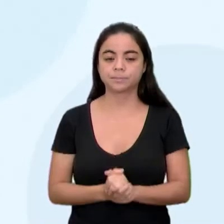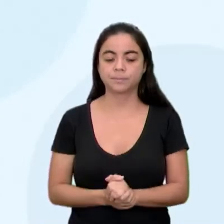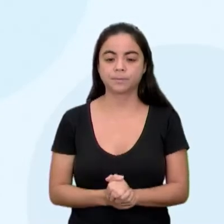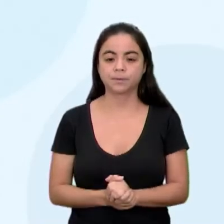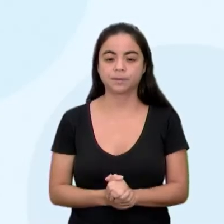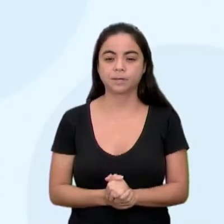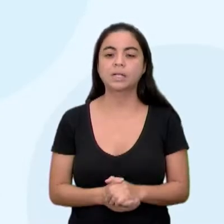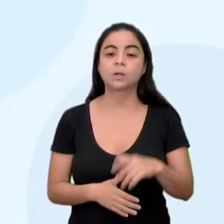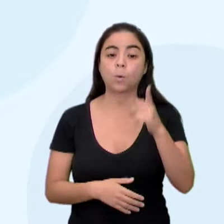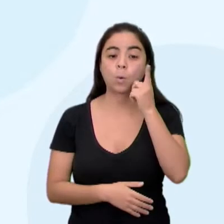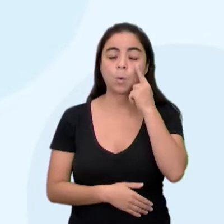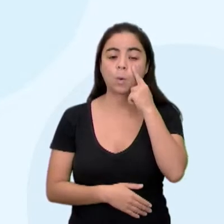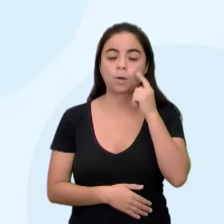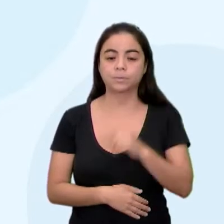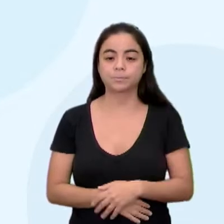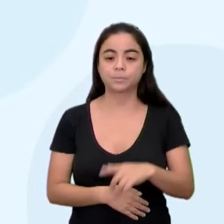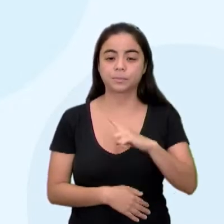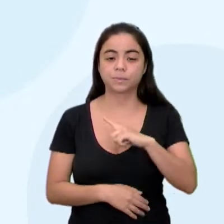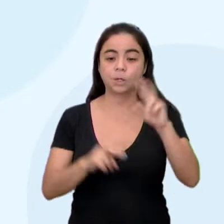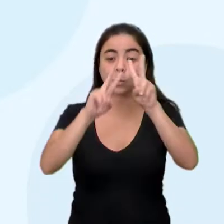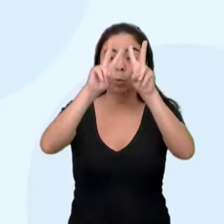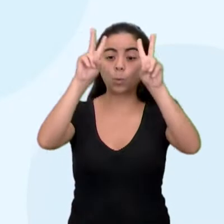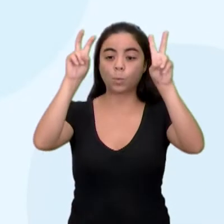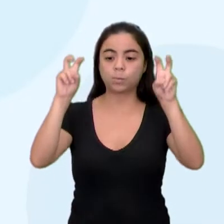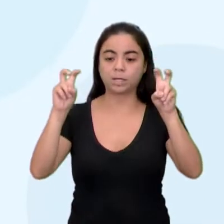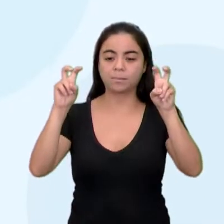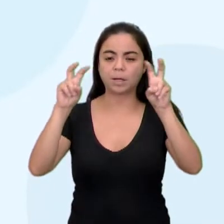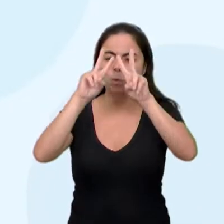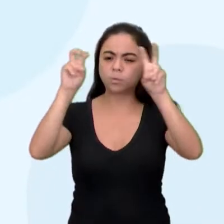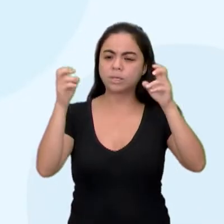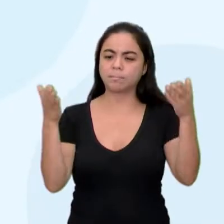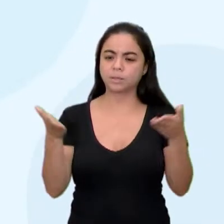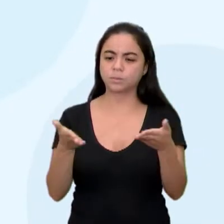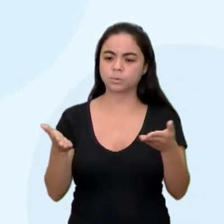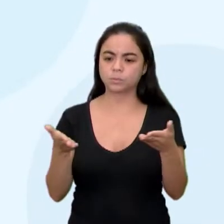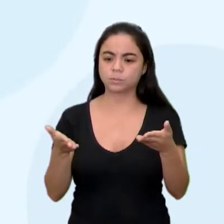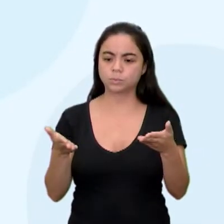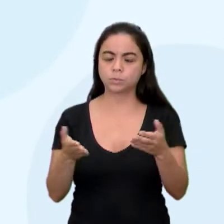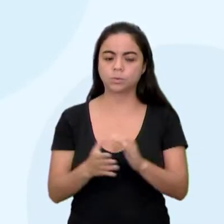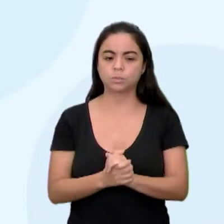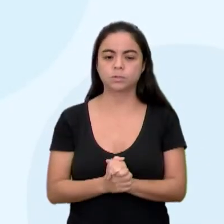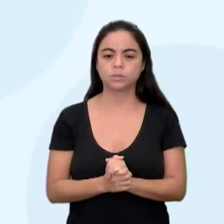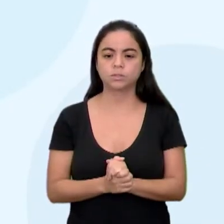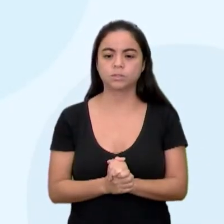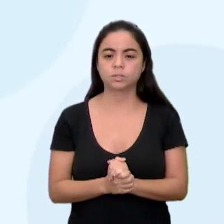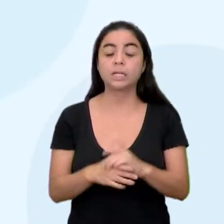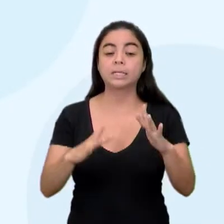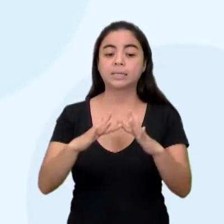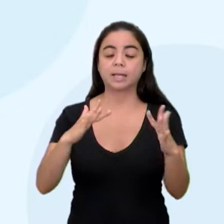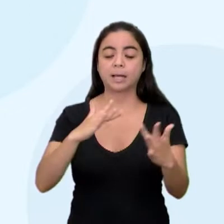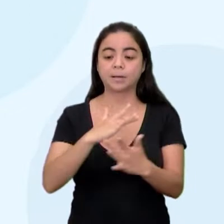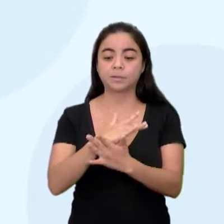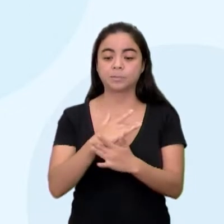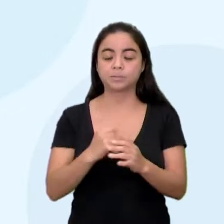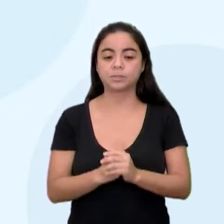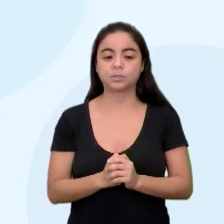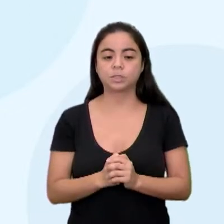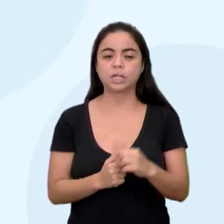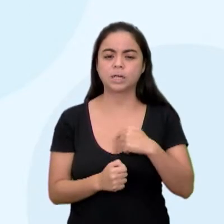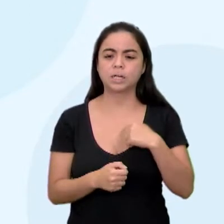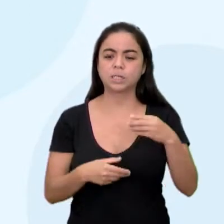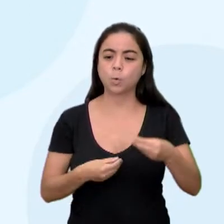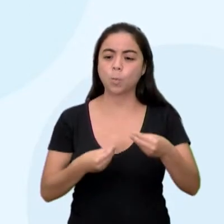tela. Olha só, eu trouxe aqui um tema. Então, assim, o tema que está sendo abordado hoje na mídia são aqueles que eu